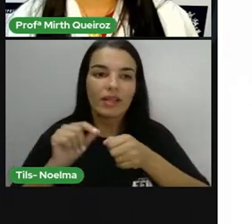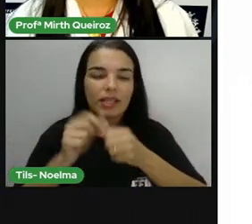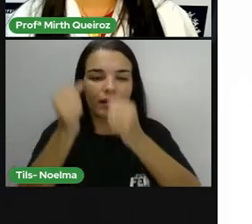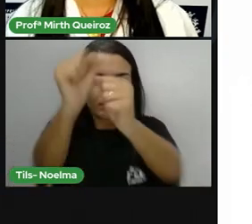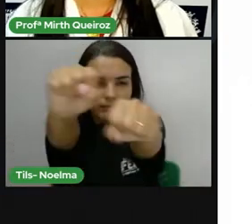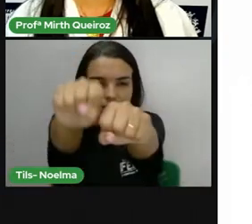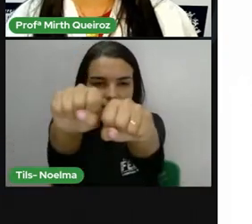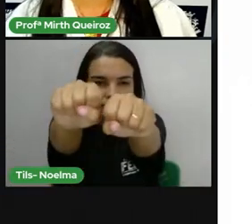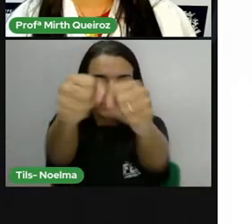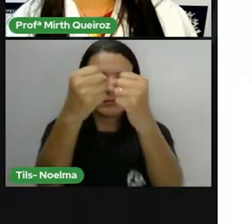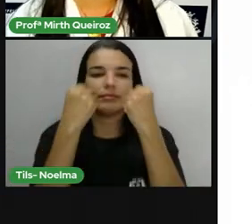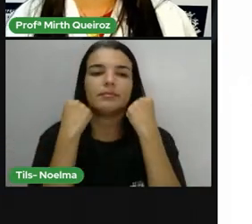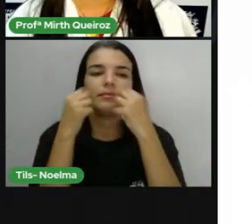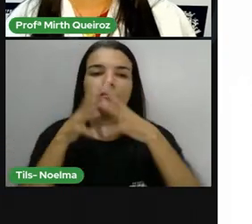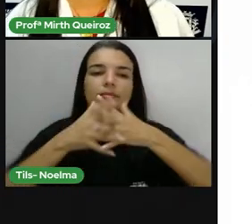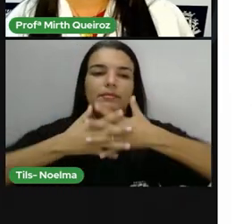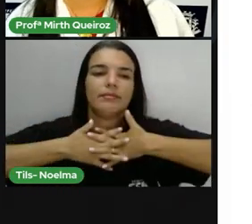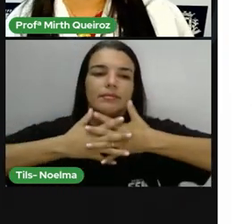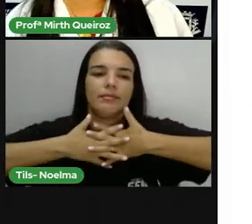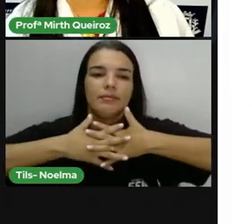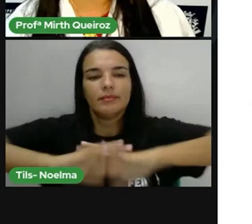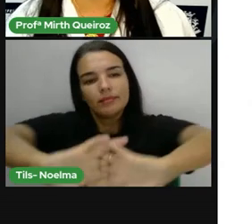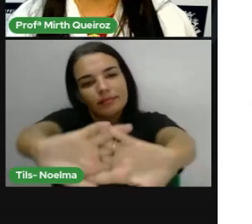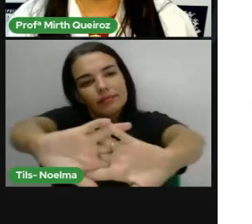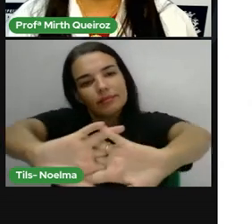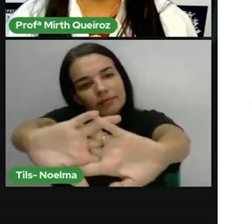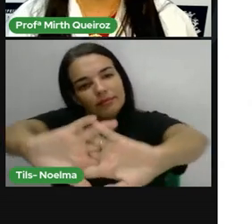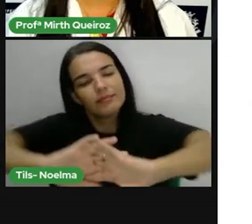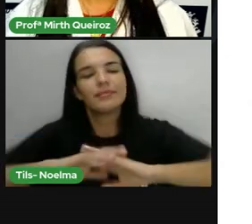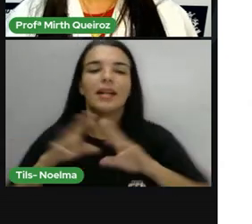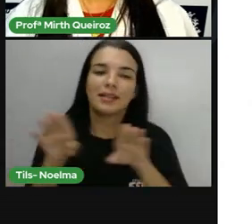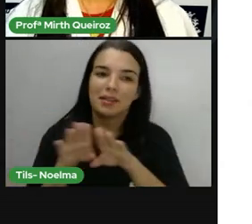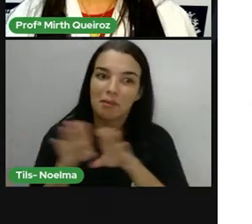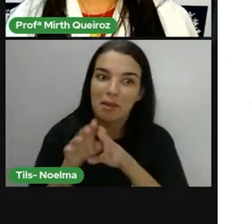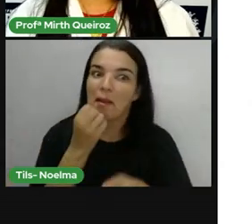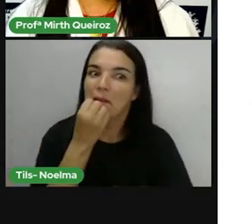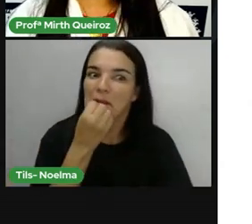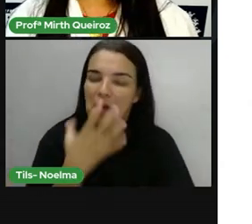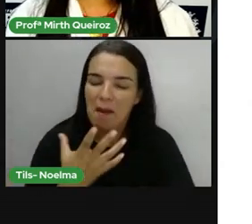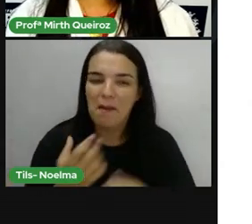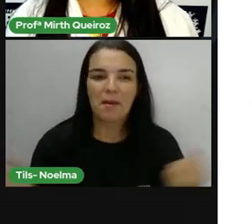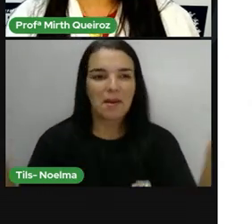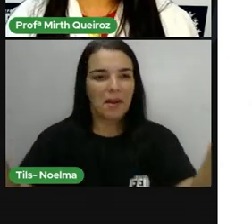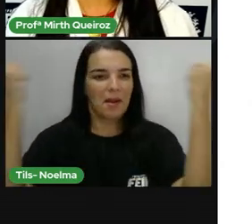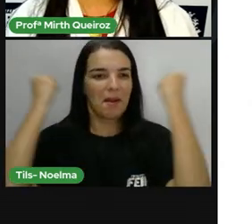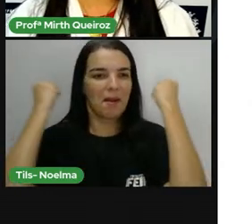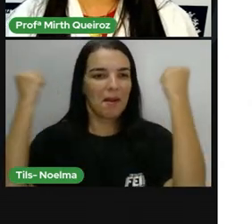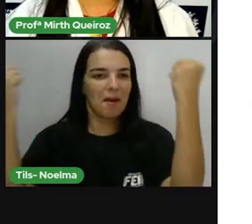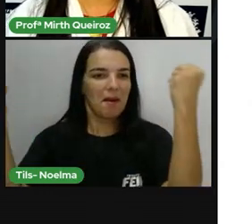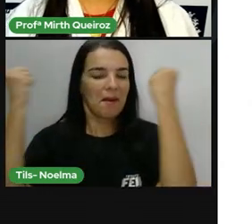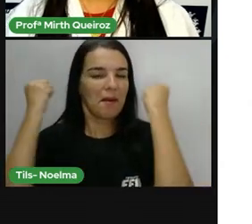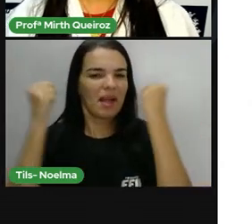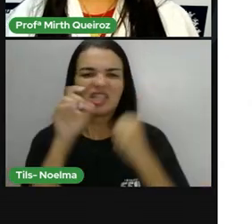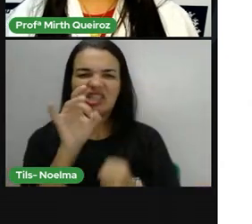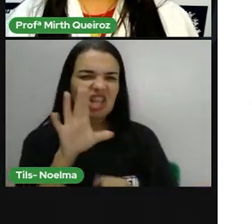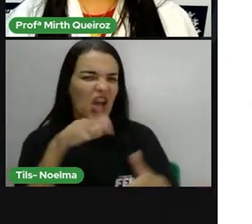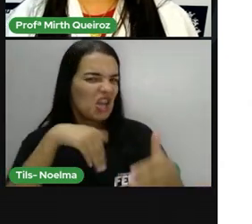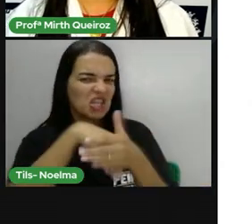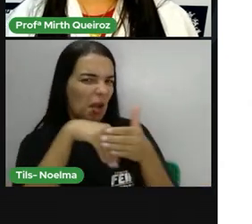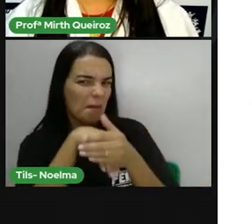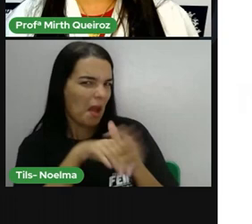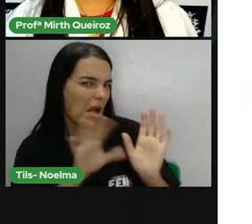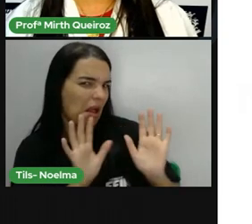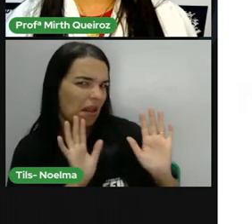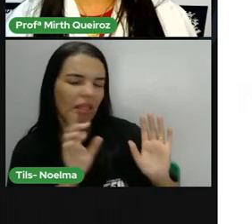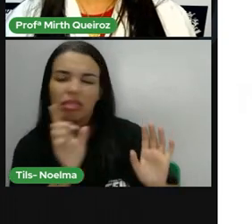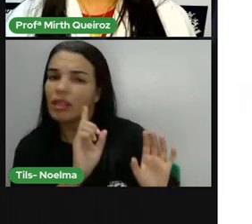ter para praticar qualquer atividade física. Então, não é só ir jogar bola, não é só